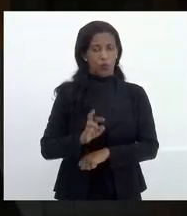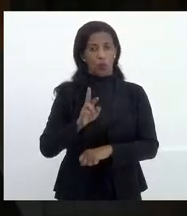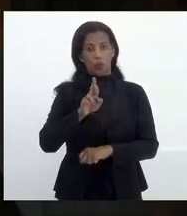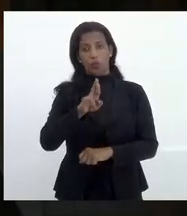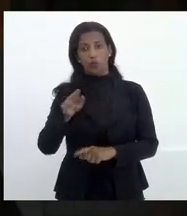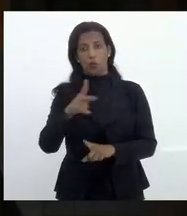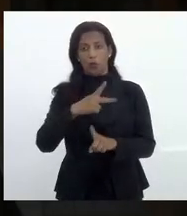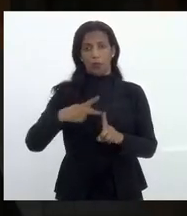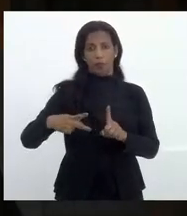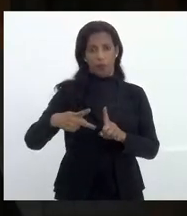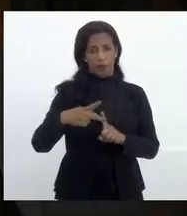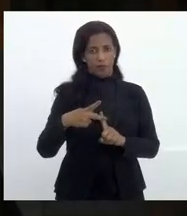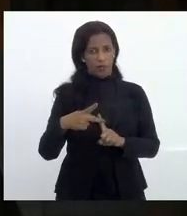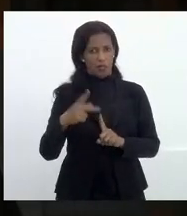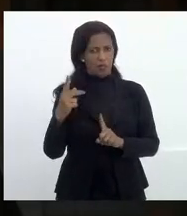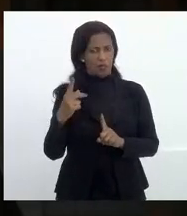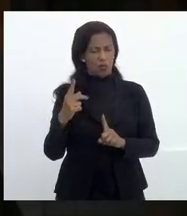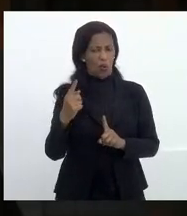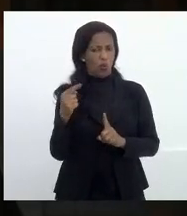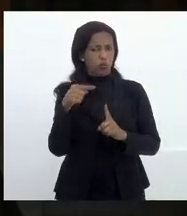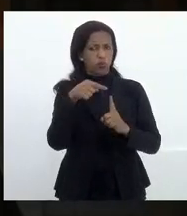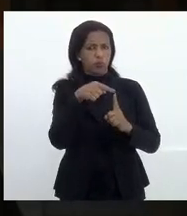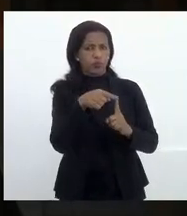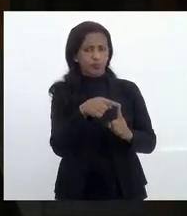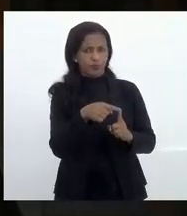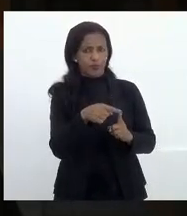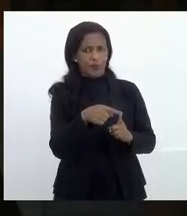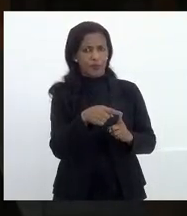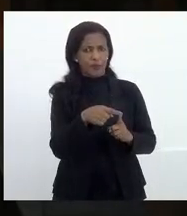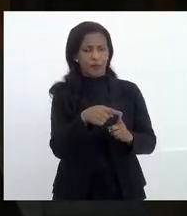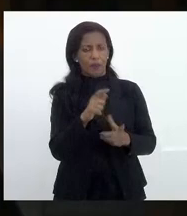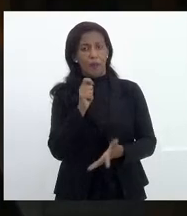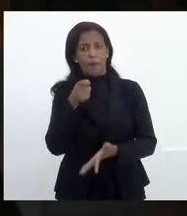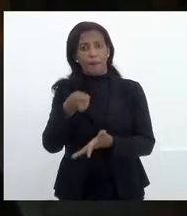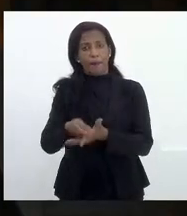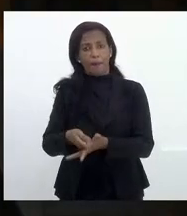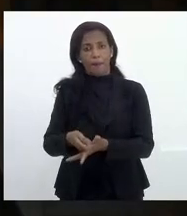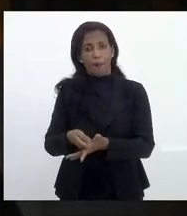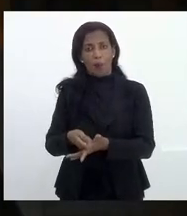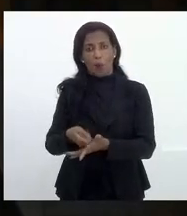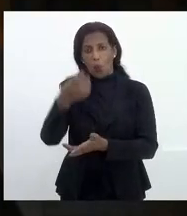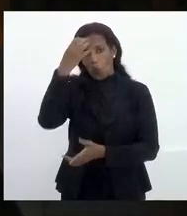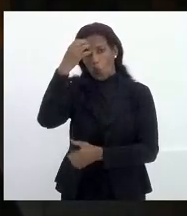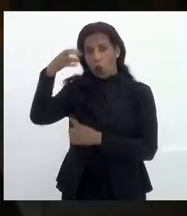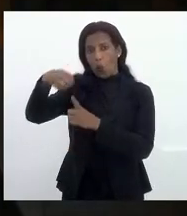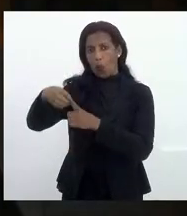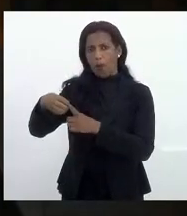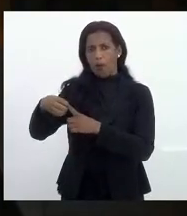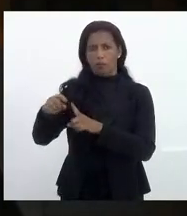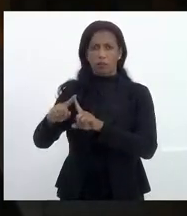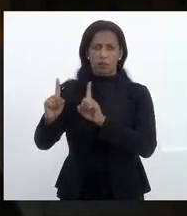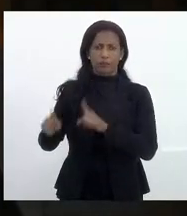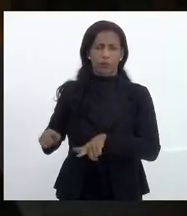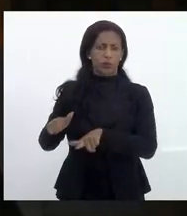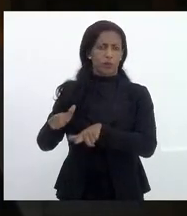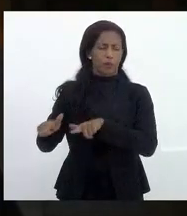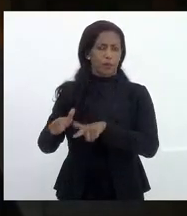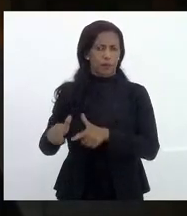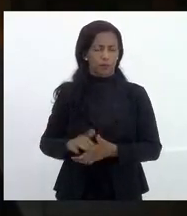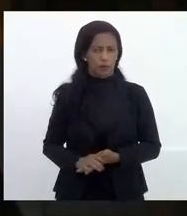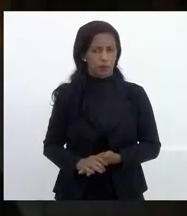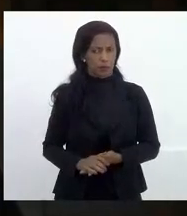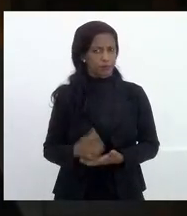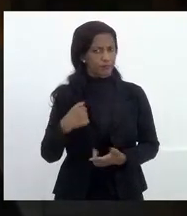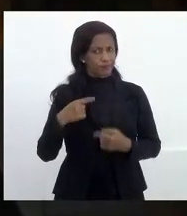previdência só um aspecto desse problema financeiro penalizando o servidor EA gente diz corta a gente